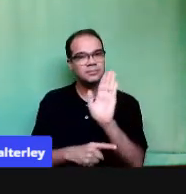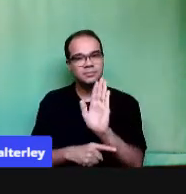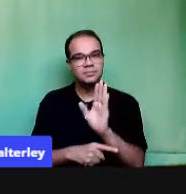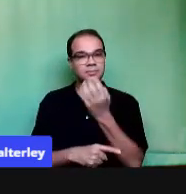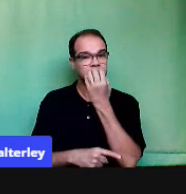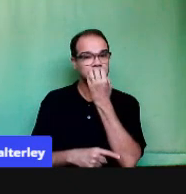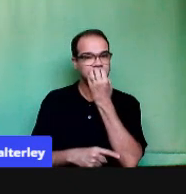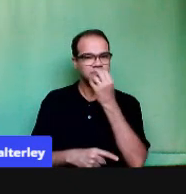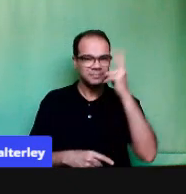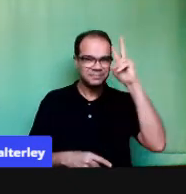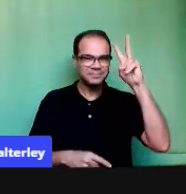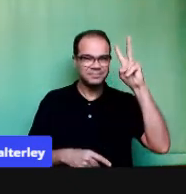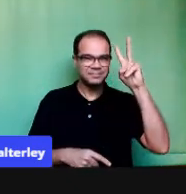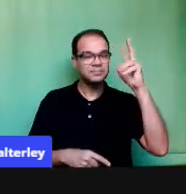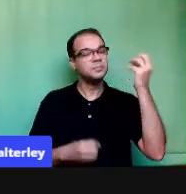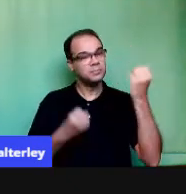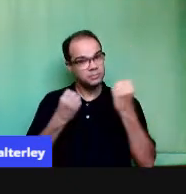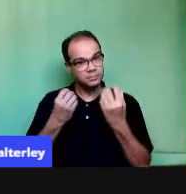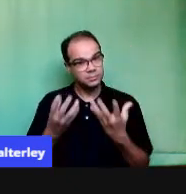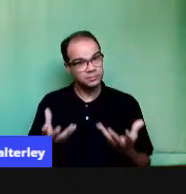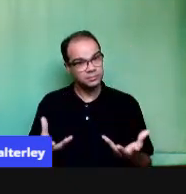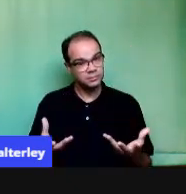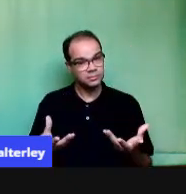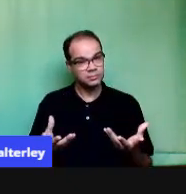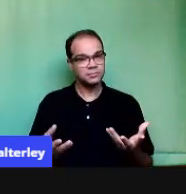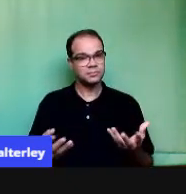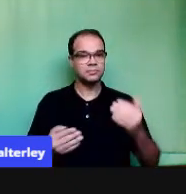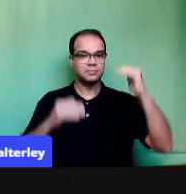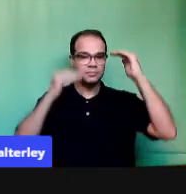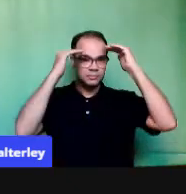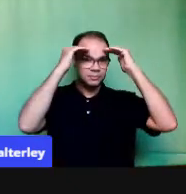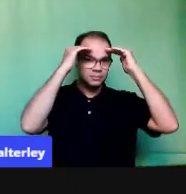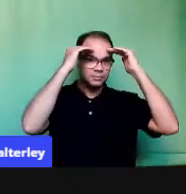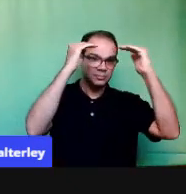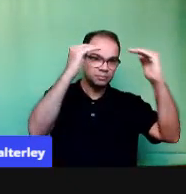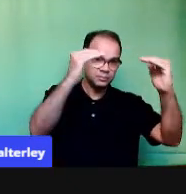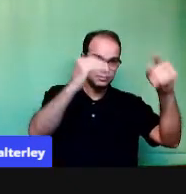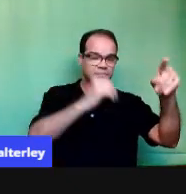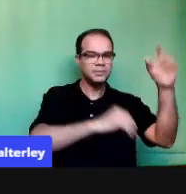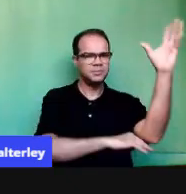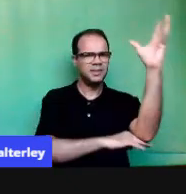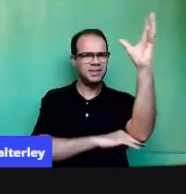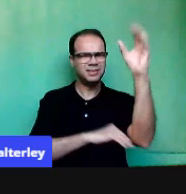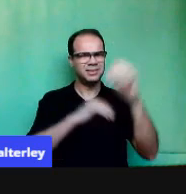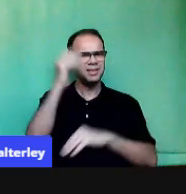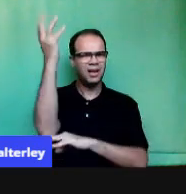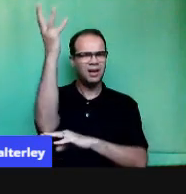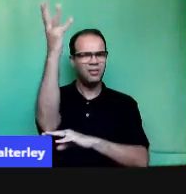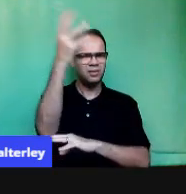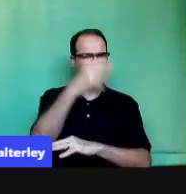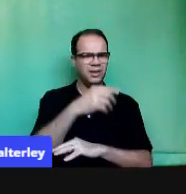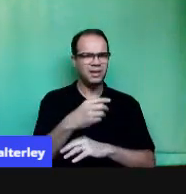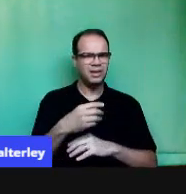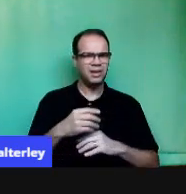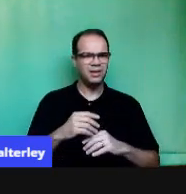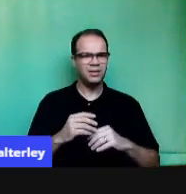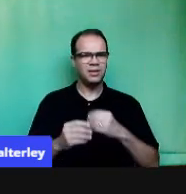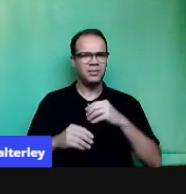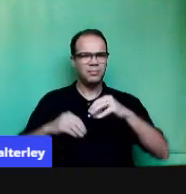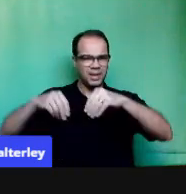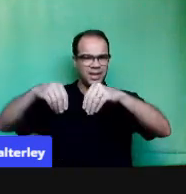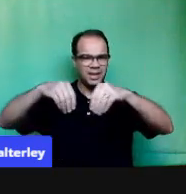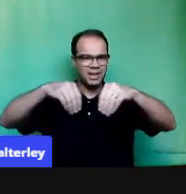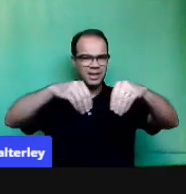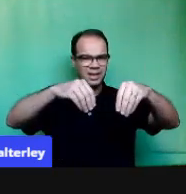animais silvestres. Ensina respeito aos animais silvestres, ensina também a gente a gente